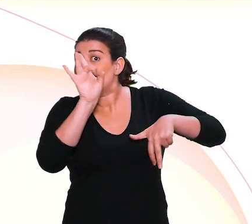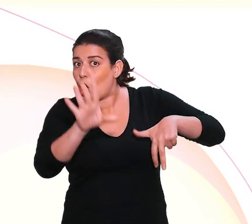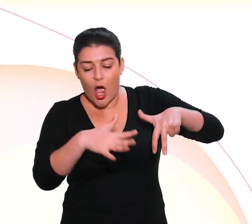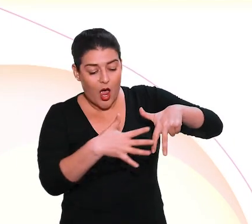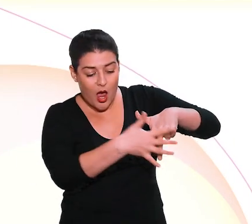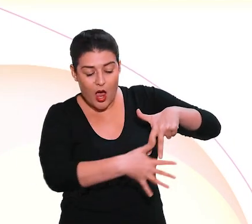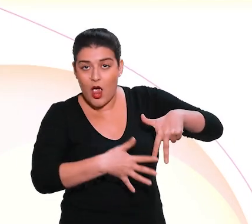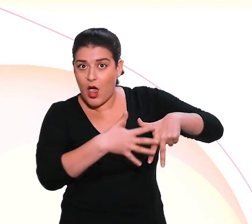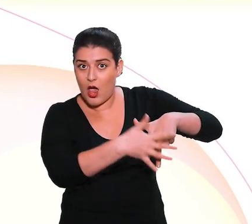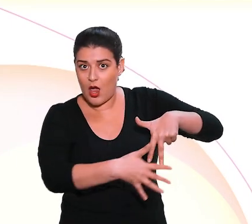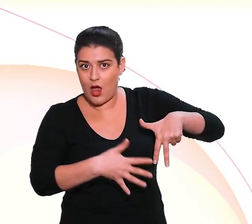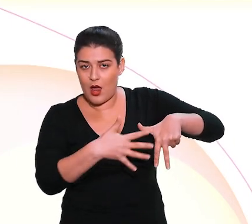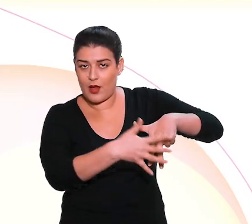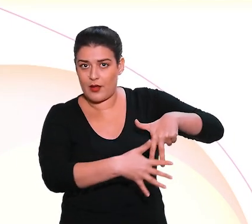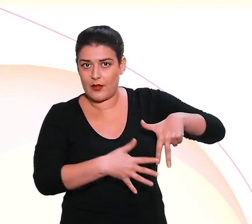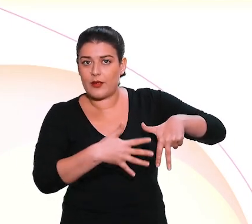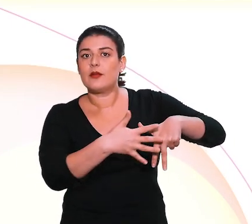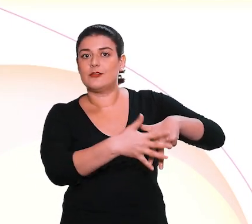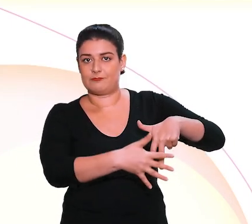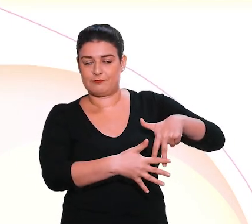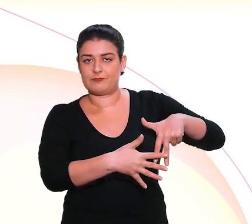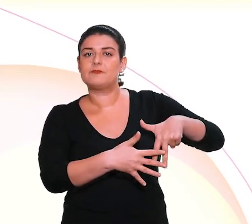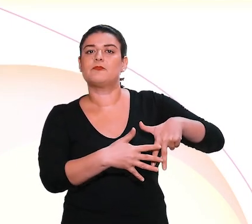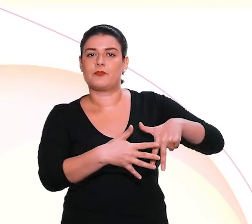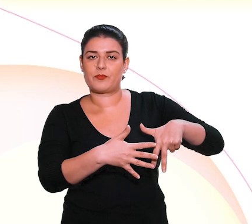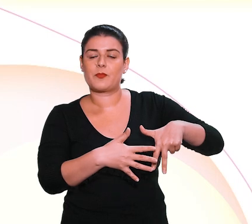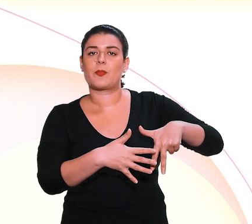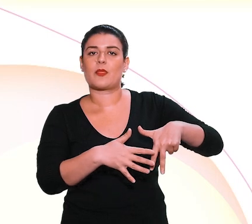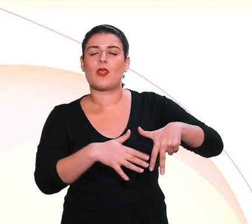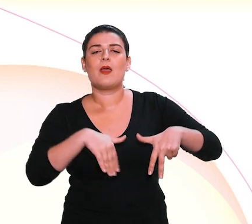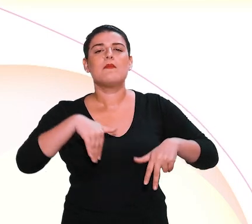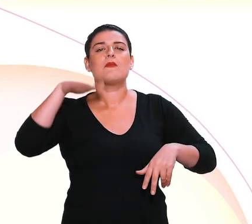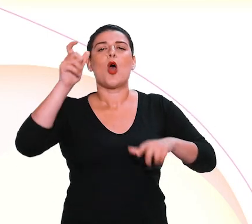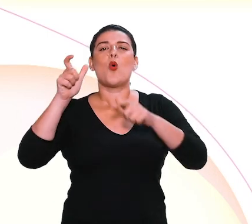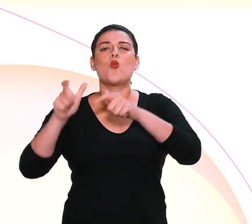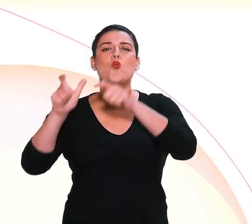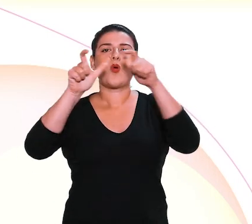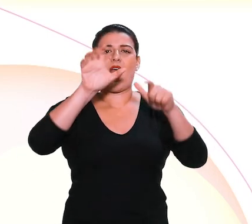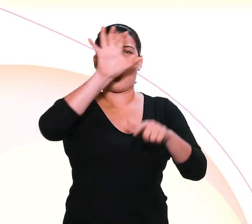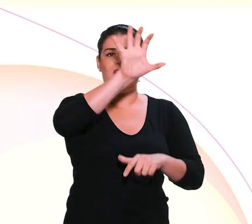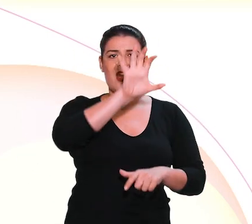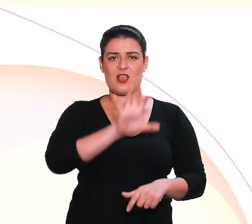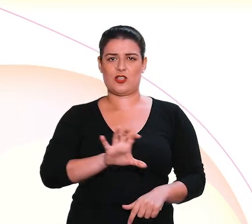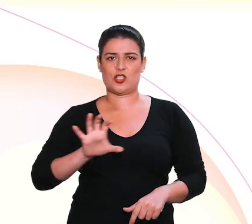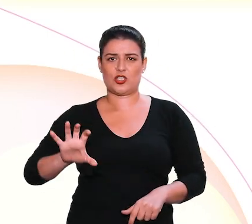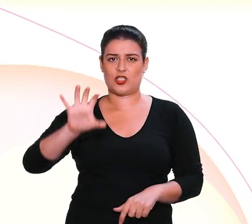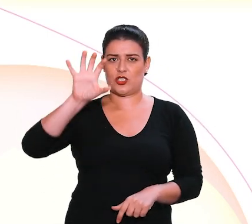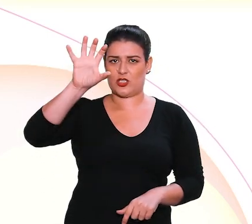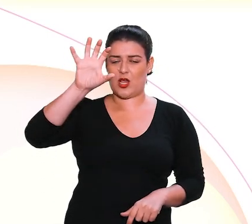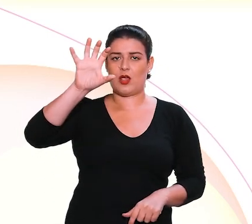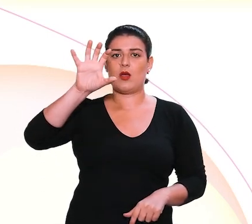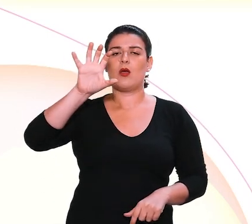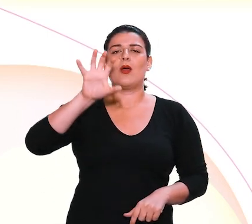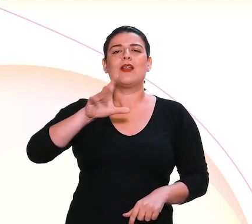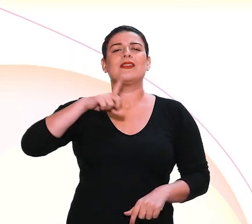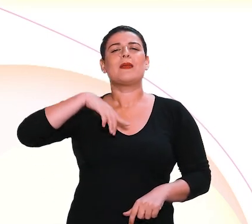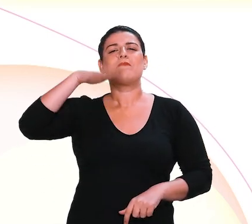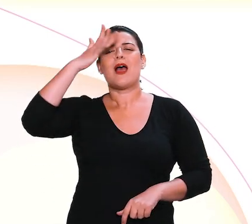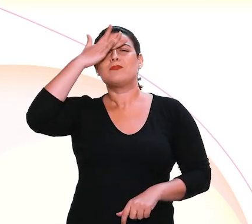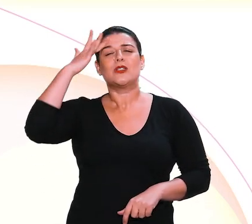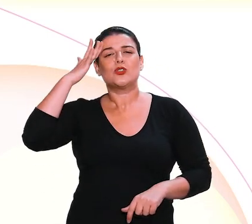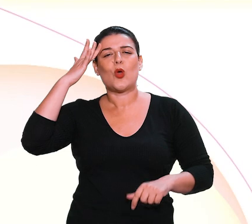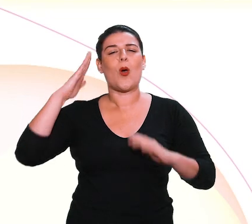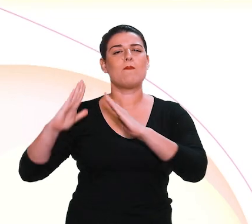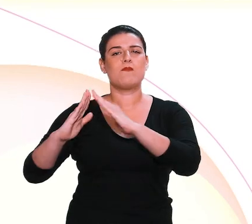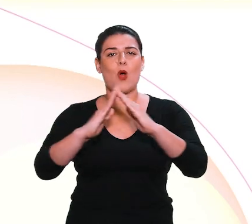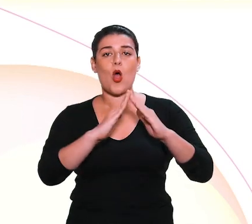inferiores, 80 pessoas por dia. E as regiões que são mais afetadas, com certeza, são as regiões mais populosas e talvez